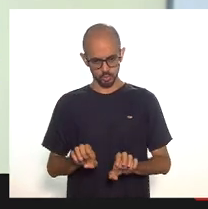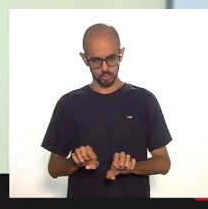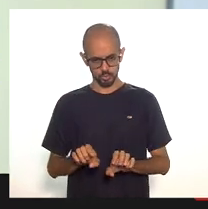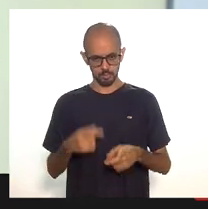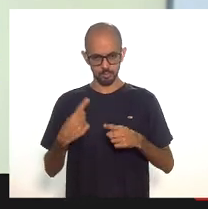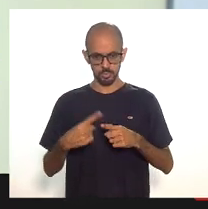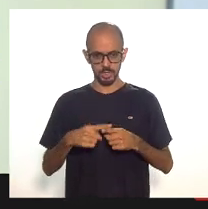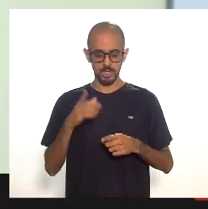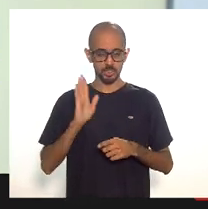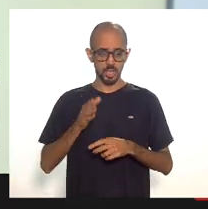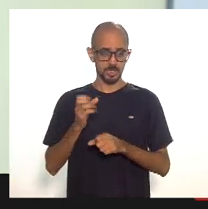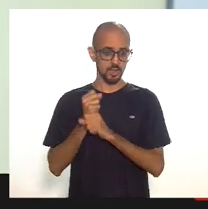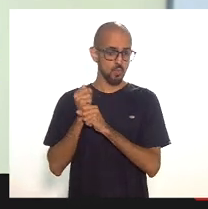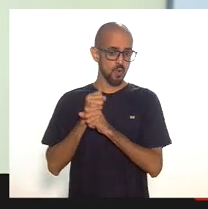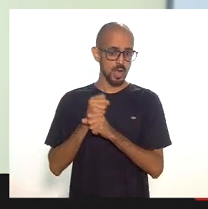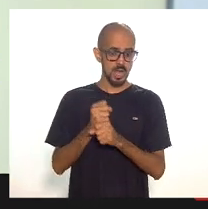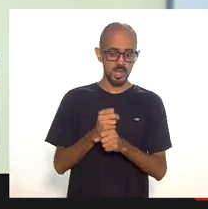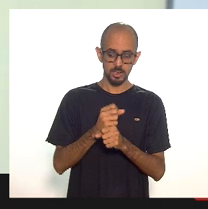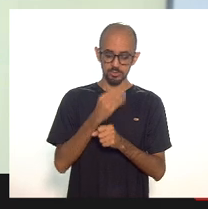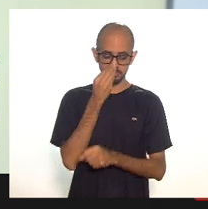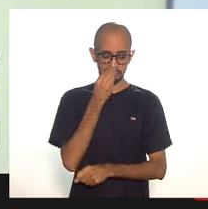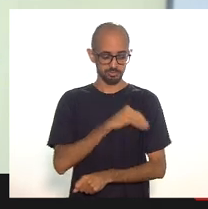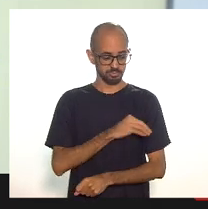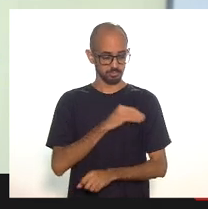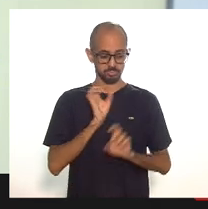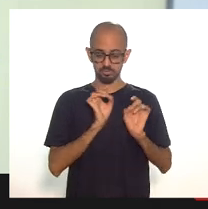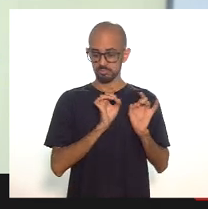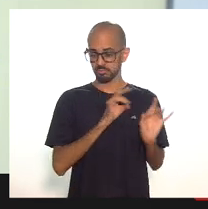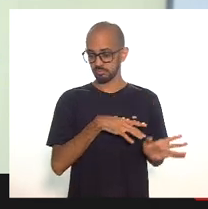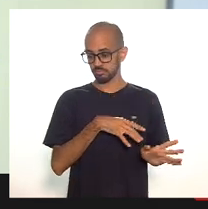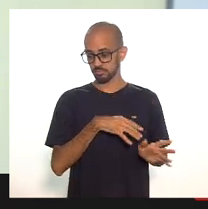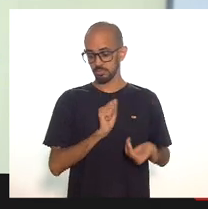e anos de abandono e descaso com a rede federal,